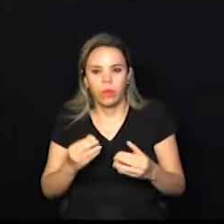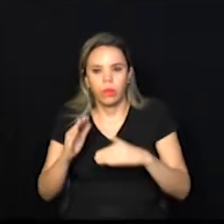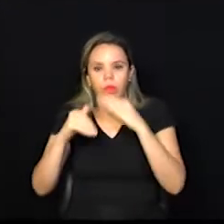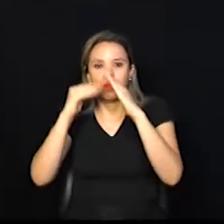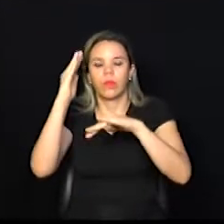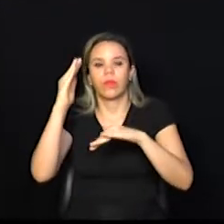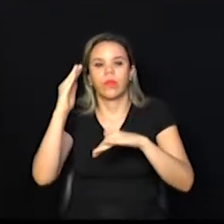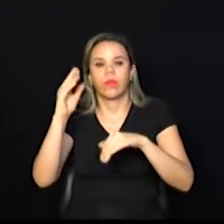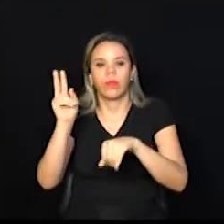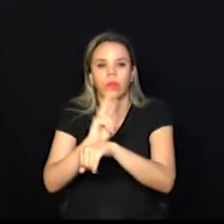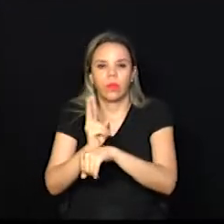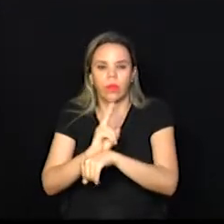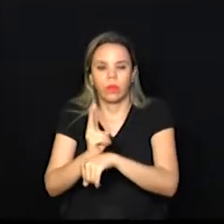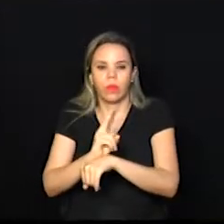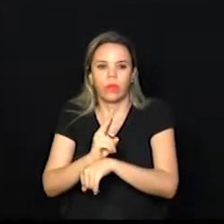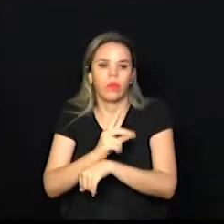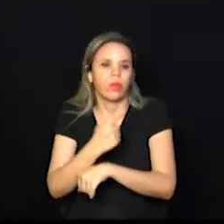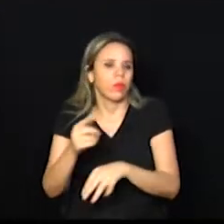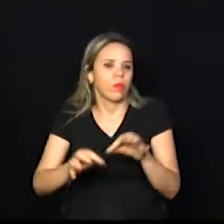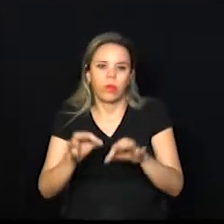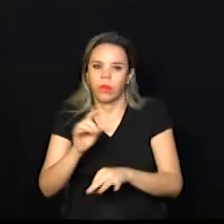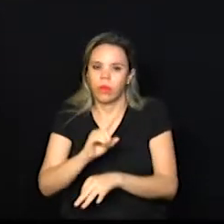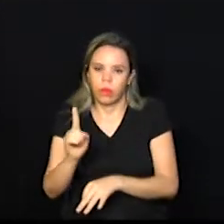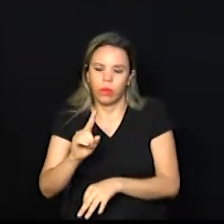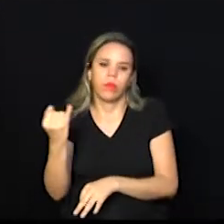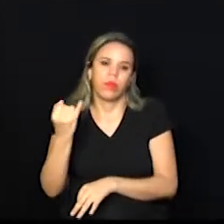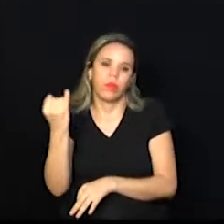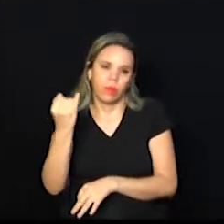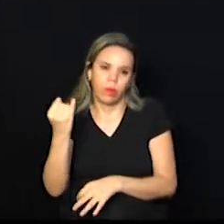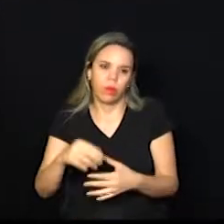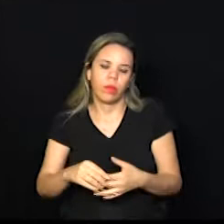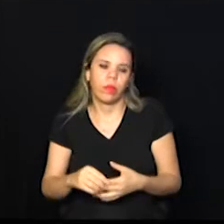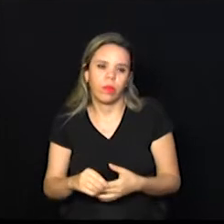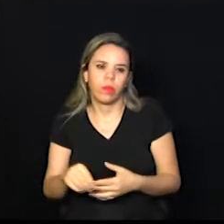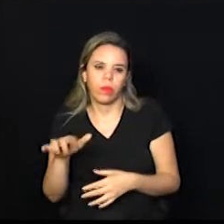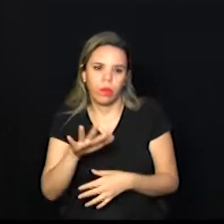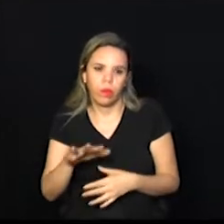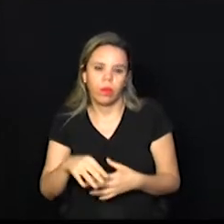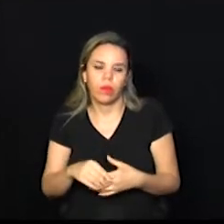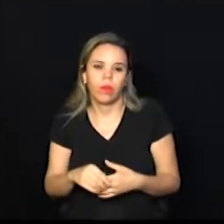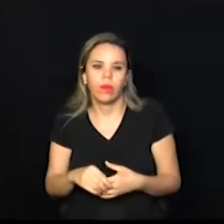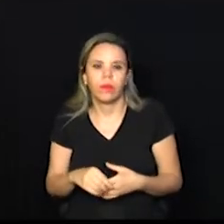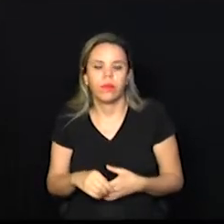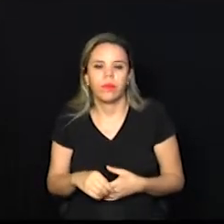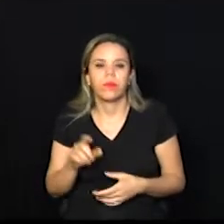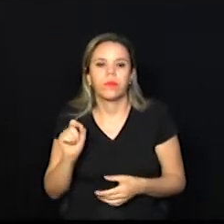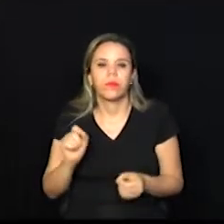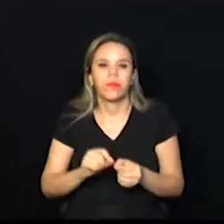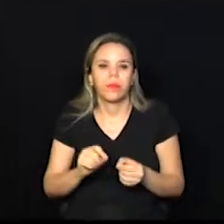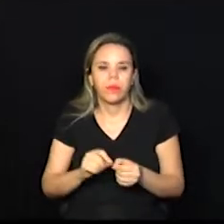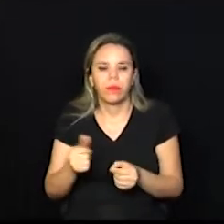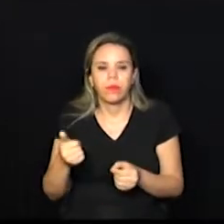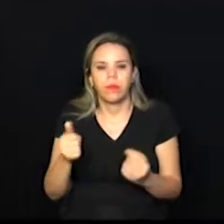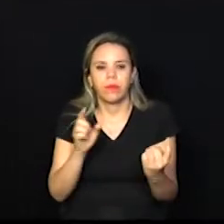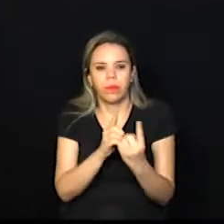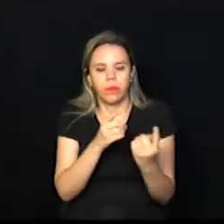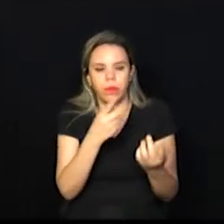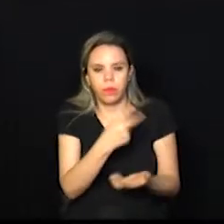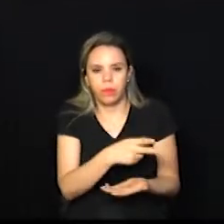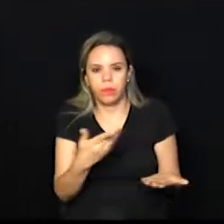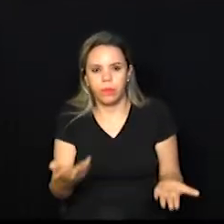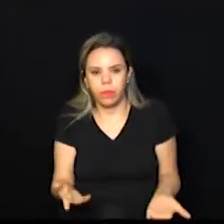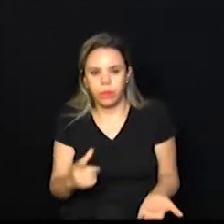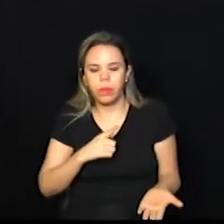espaço de segurança e não de julgamento. Isso é muito importante. Geralmente não, quem faz esse primeiro atendimento? Nós